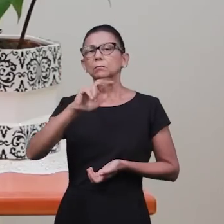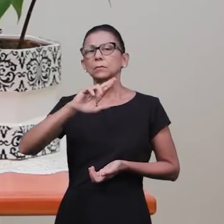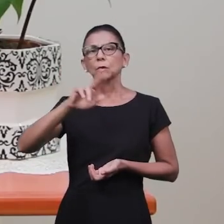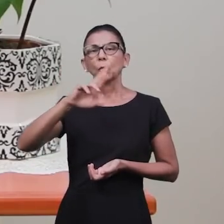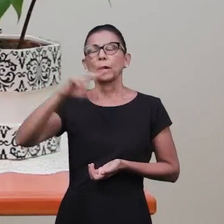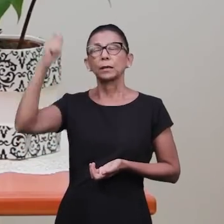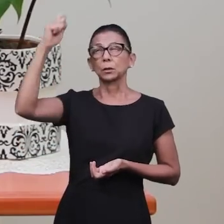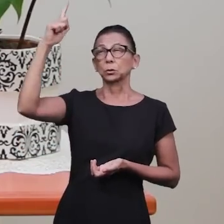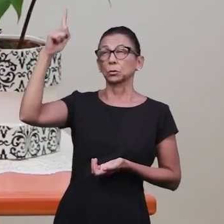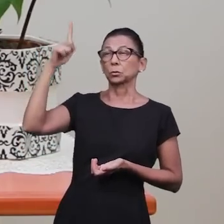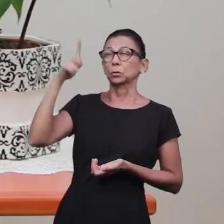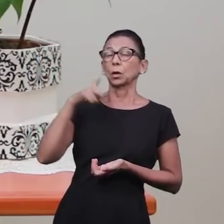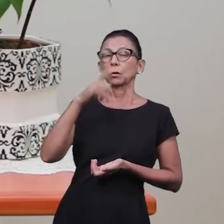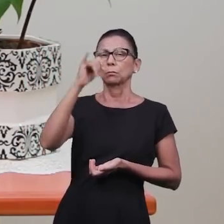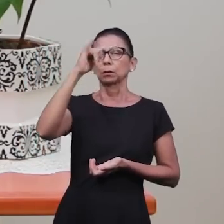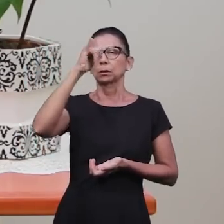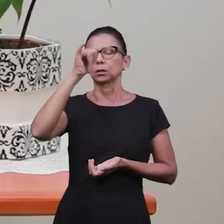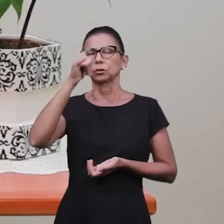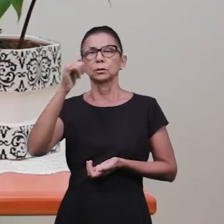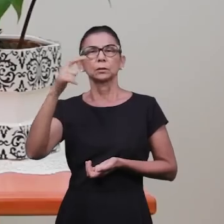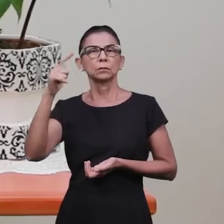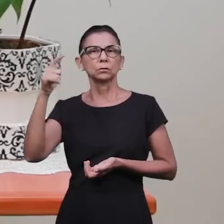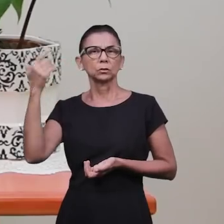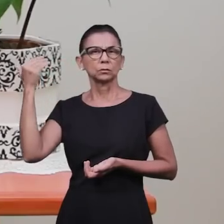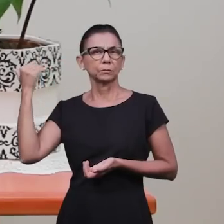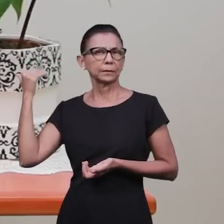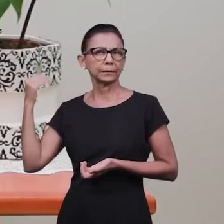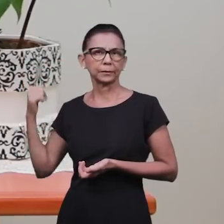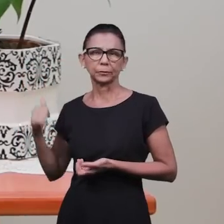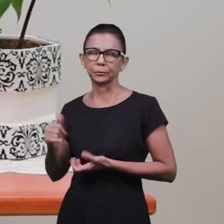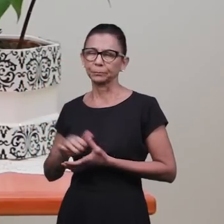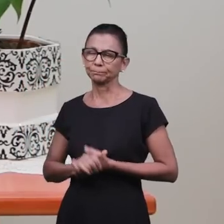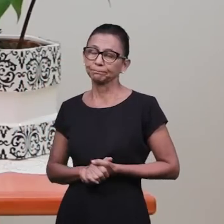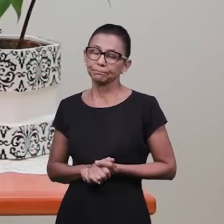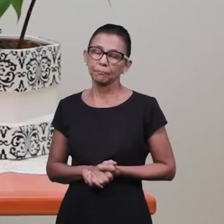ou tinha origem ali na lâmpada da energia elétrica.